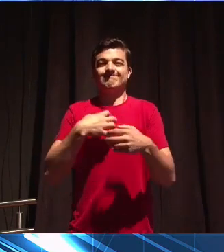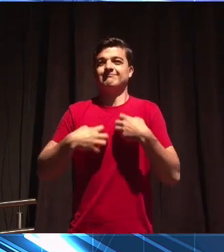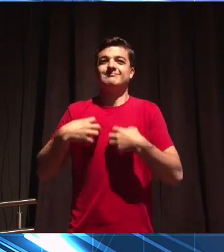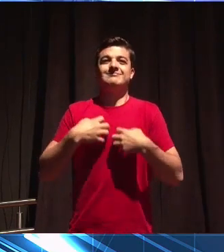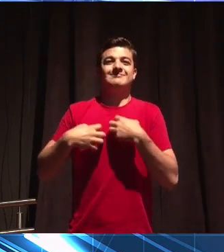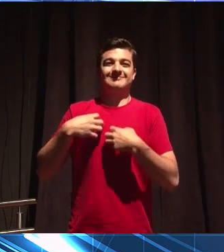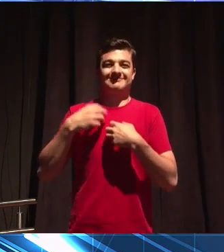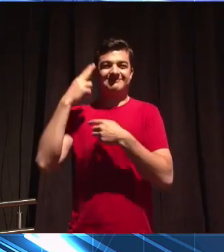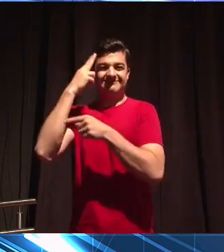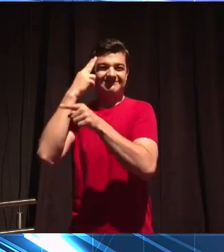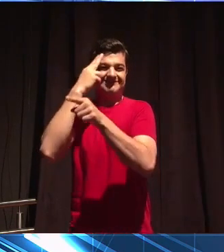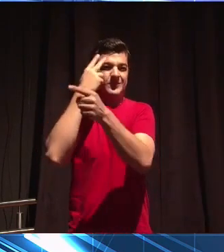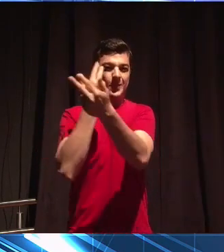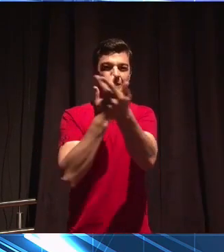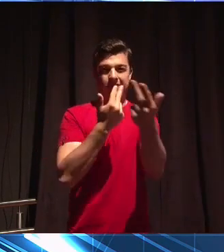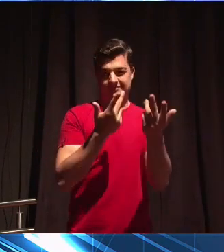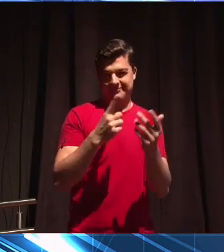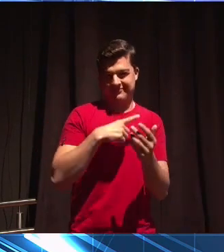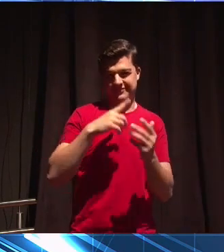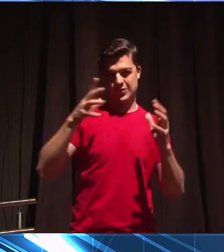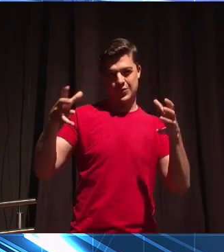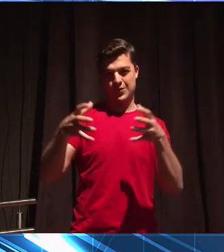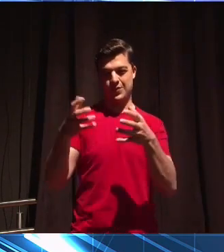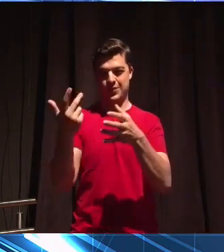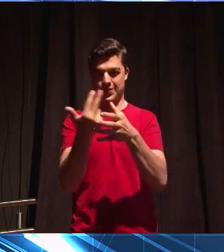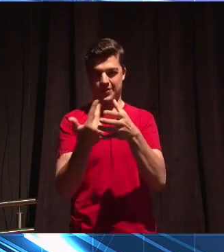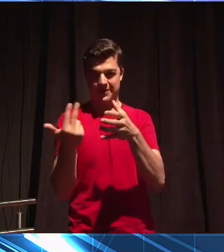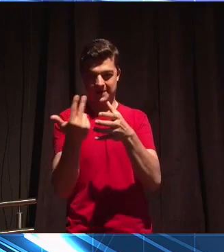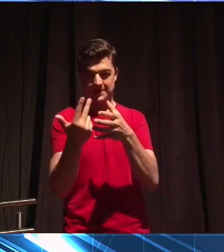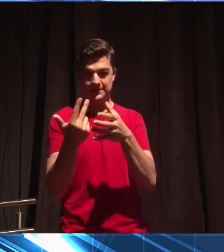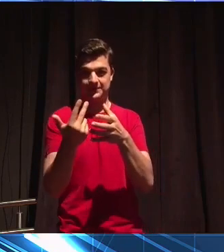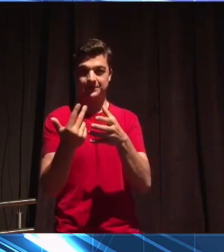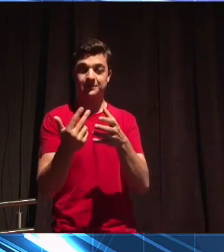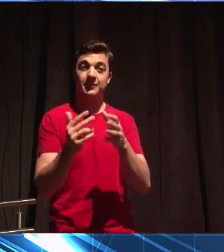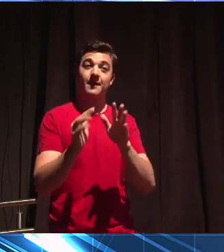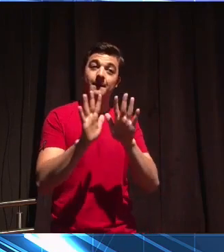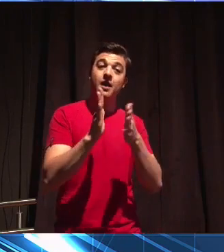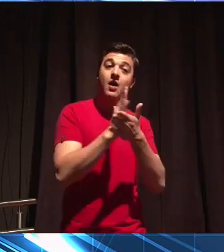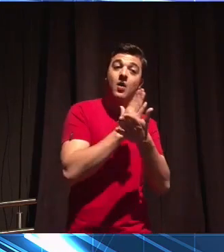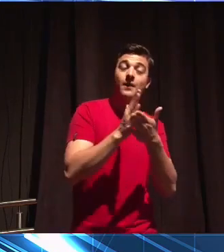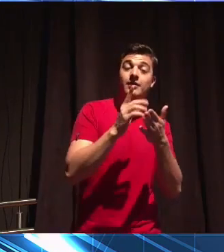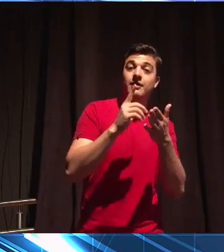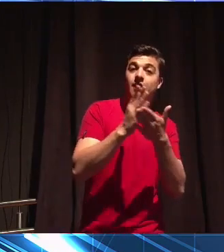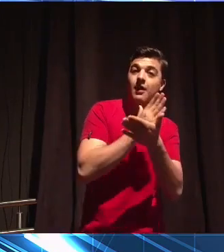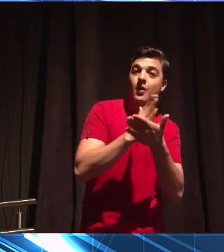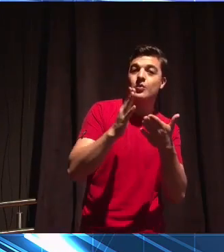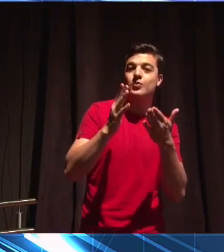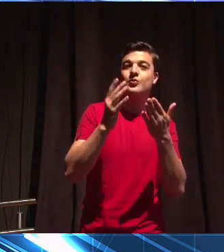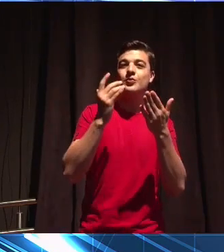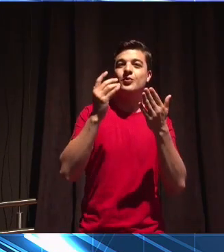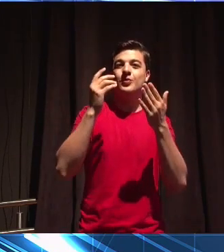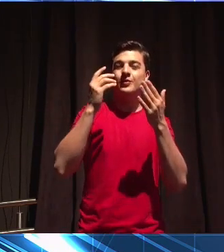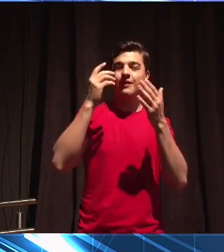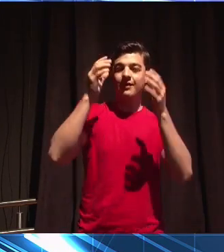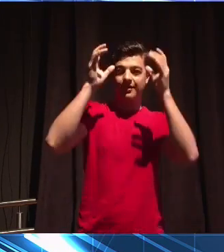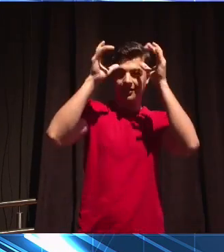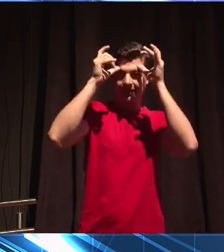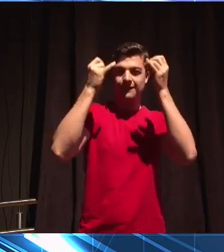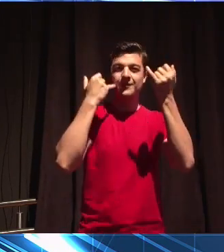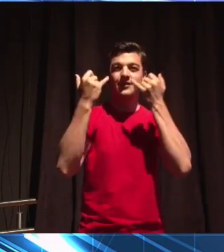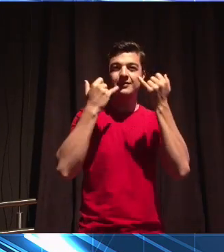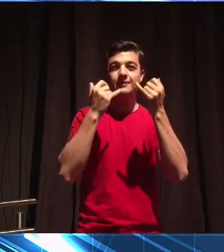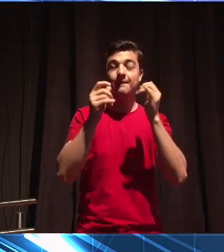nisso? Quando eu trabalho depois com a imagem da onda. Então, entram pontos aqui, para começar já a ir para a parte de